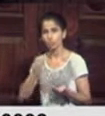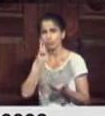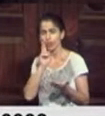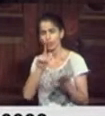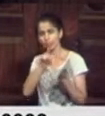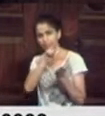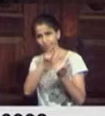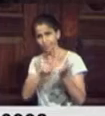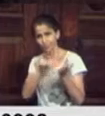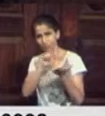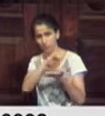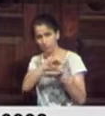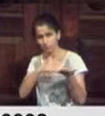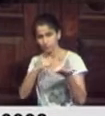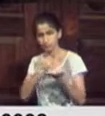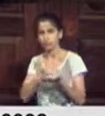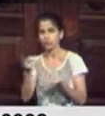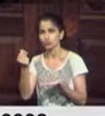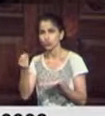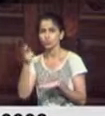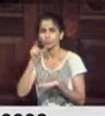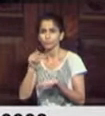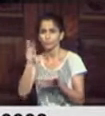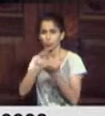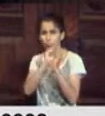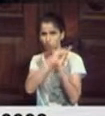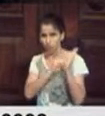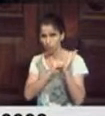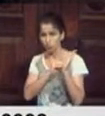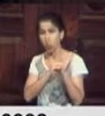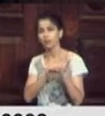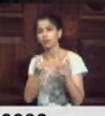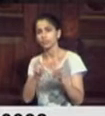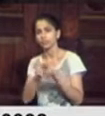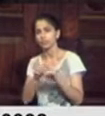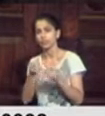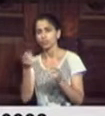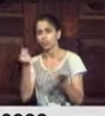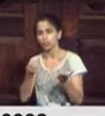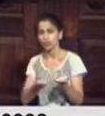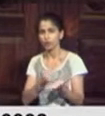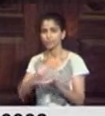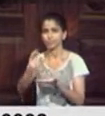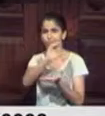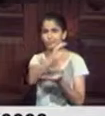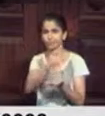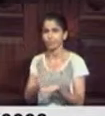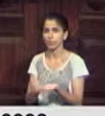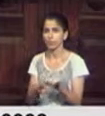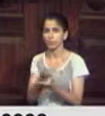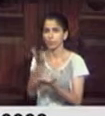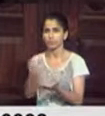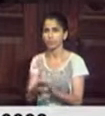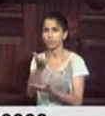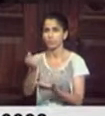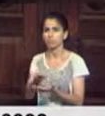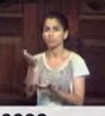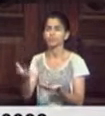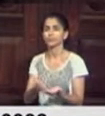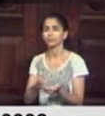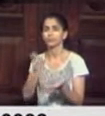despesa, de nós concluirmos o ano que vem, o ano de 2017, com qualquer tipo de